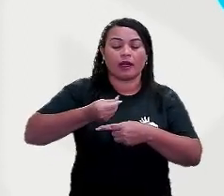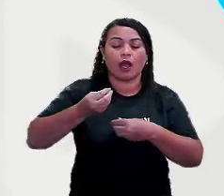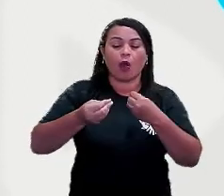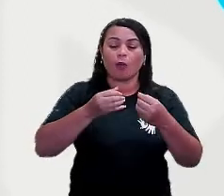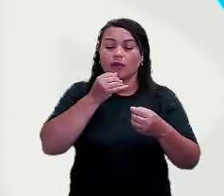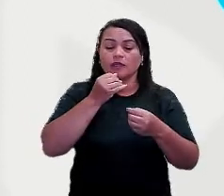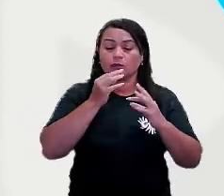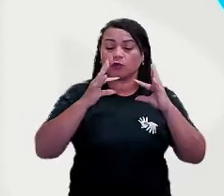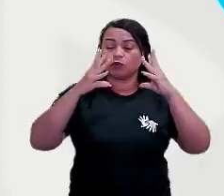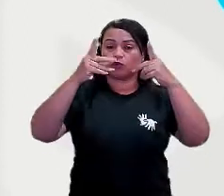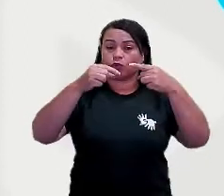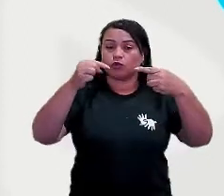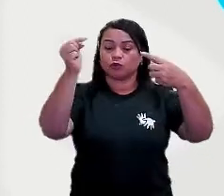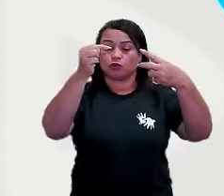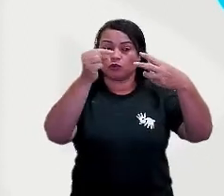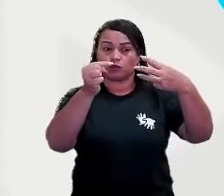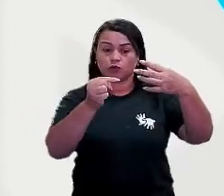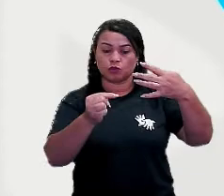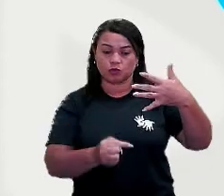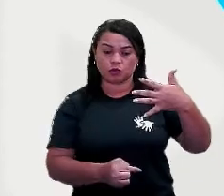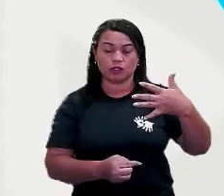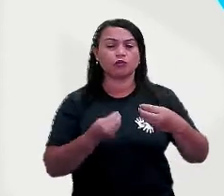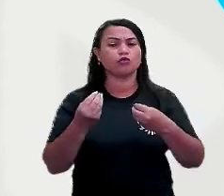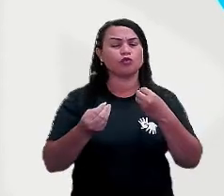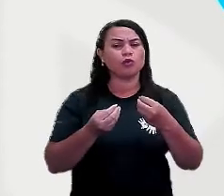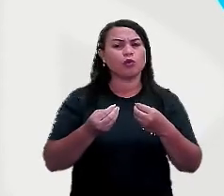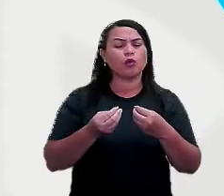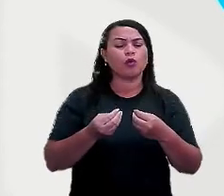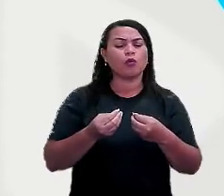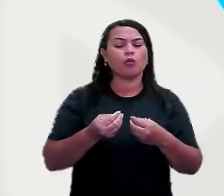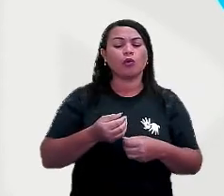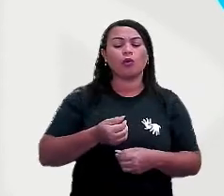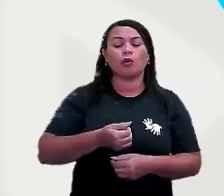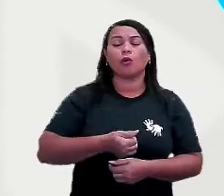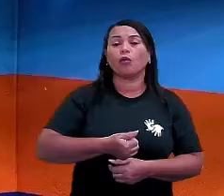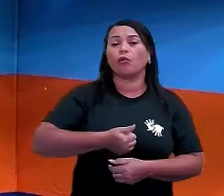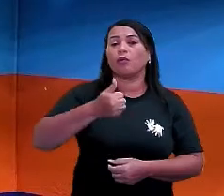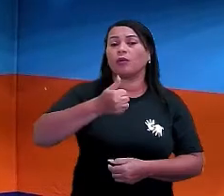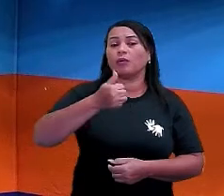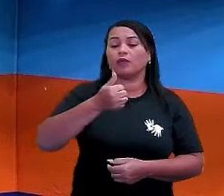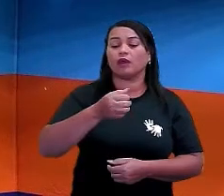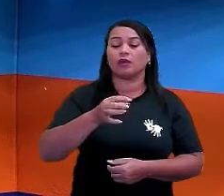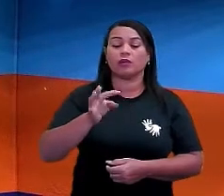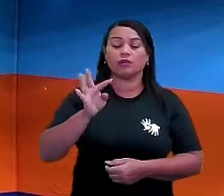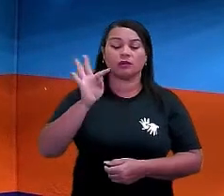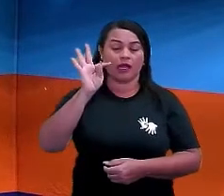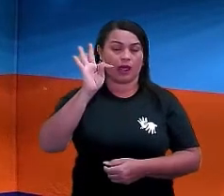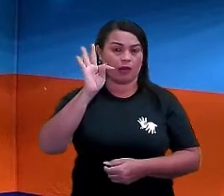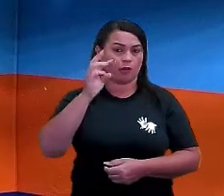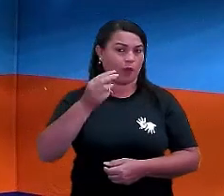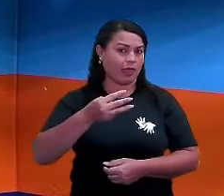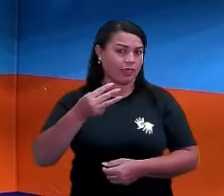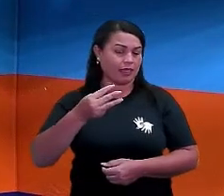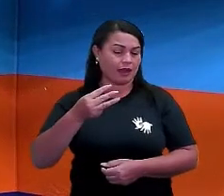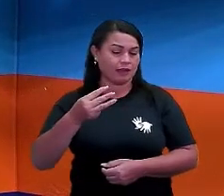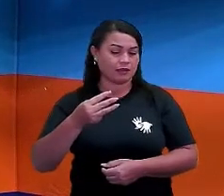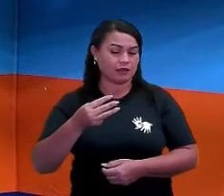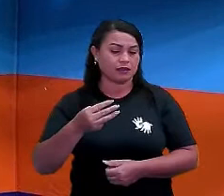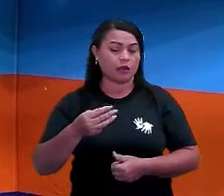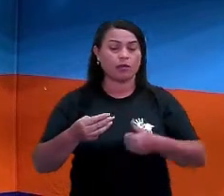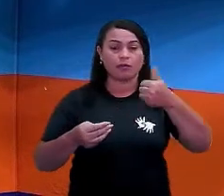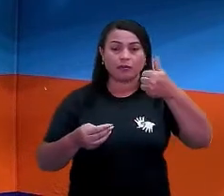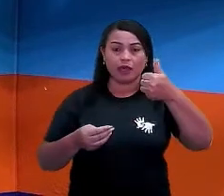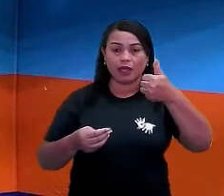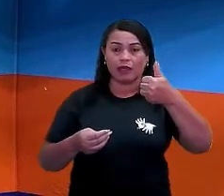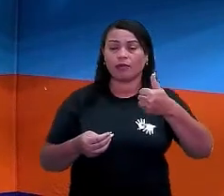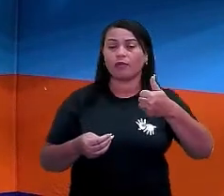função do primeiro, a gente pode representar o quê? Ó, o primeiro termo não é 3? E aí, para o